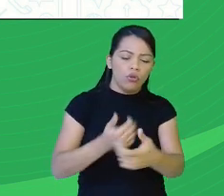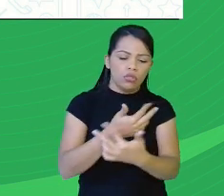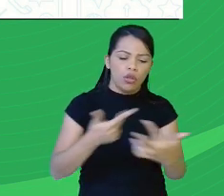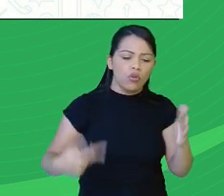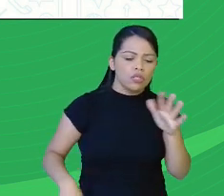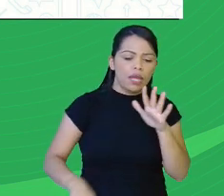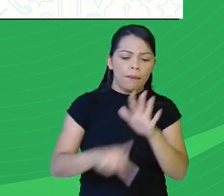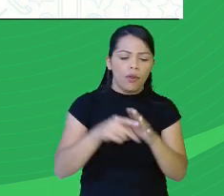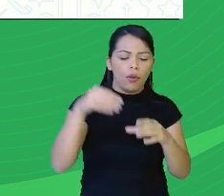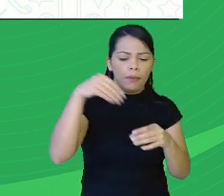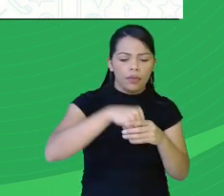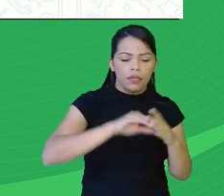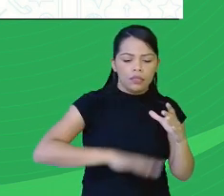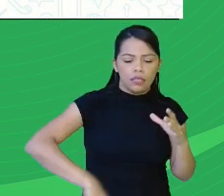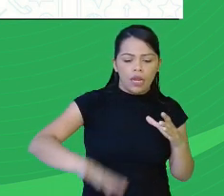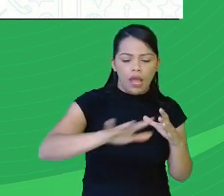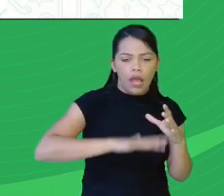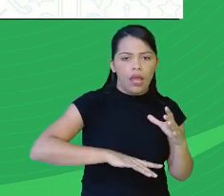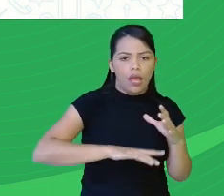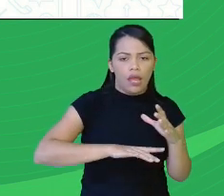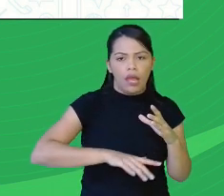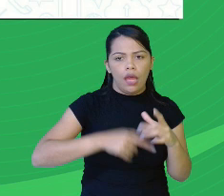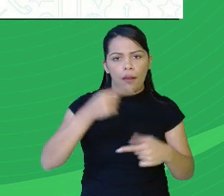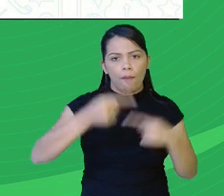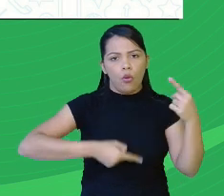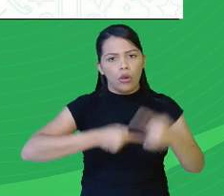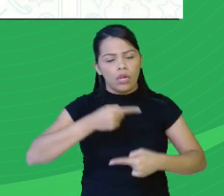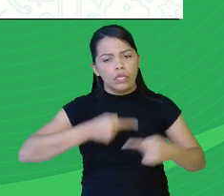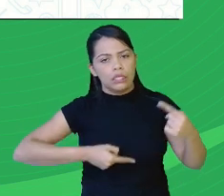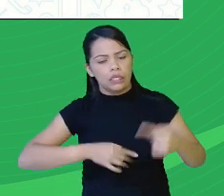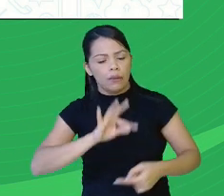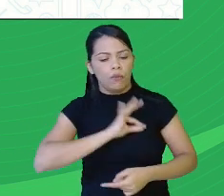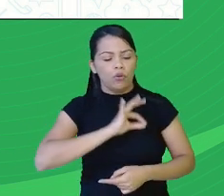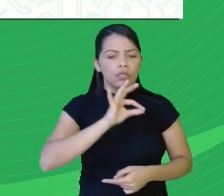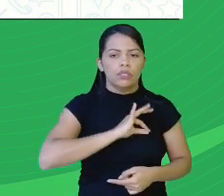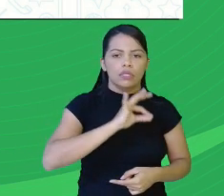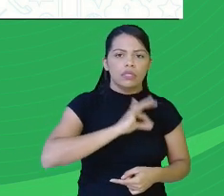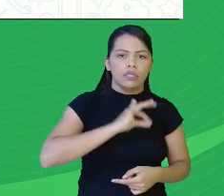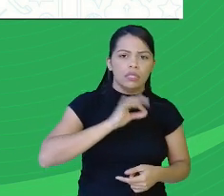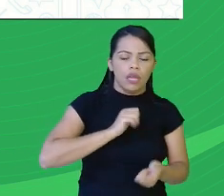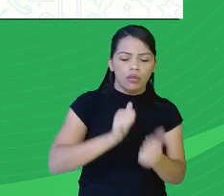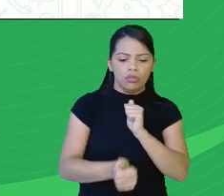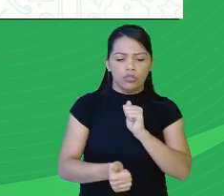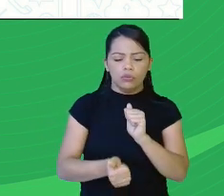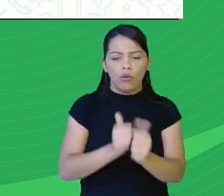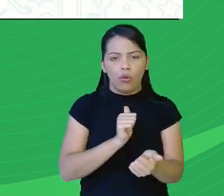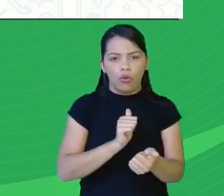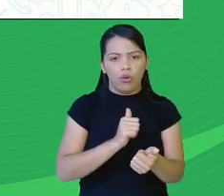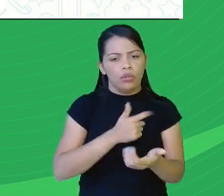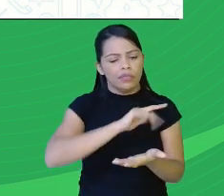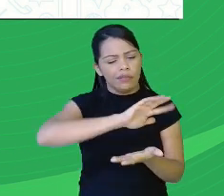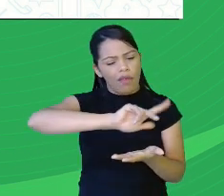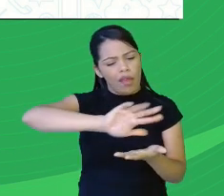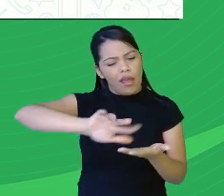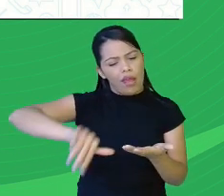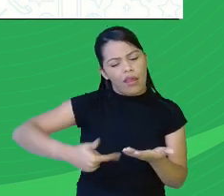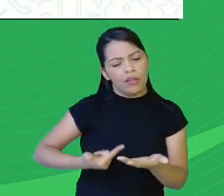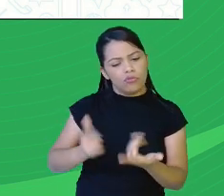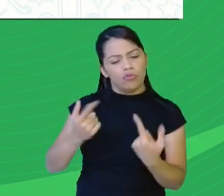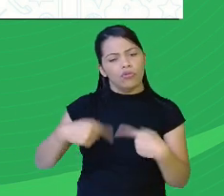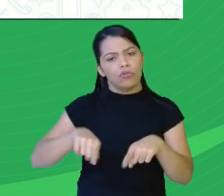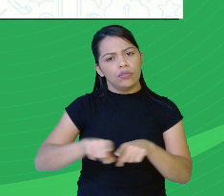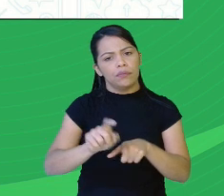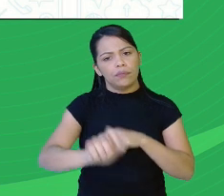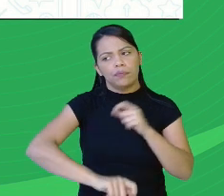Pode ser policial, esportiva, política e etc. Como é a